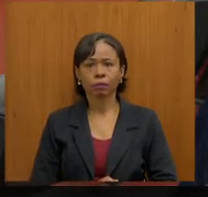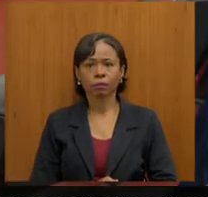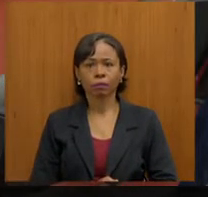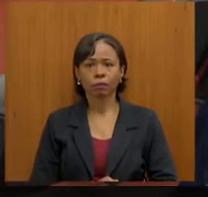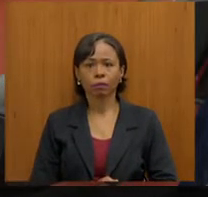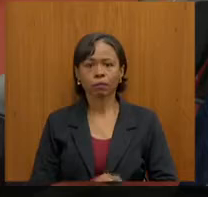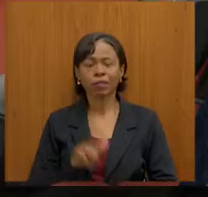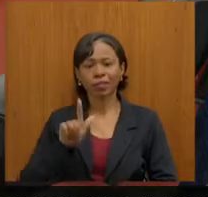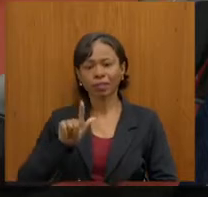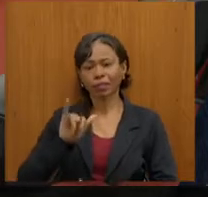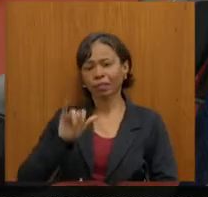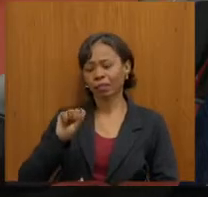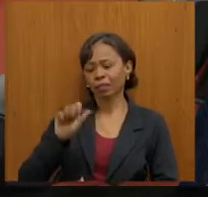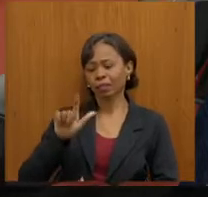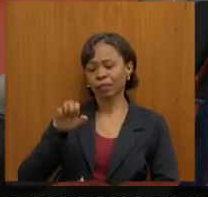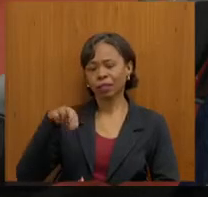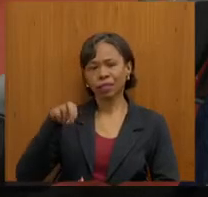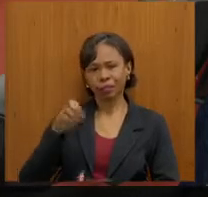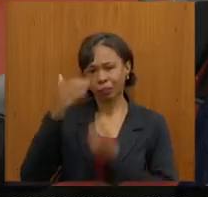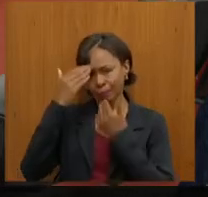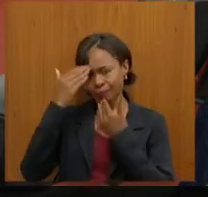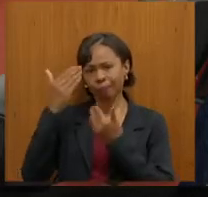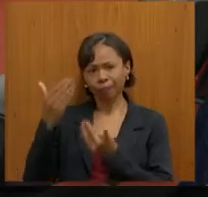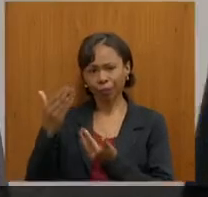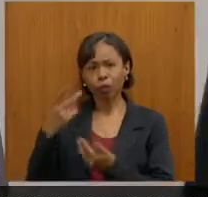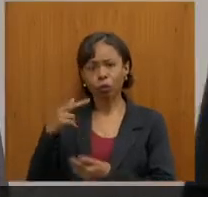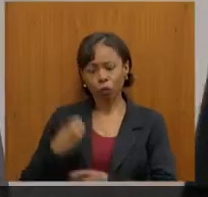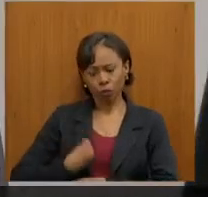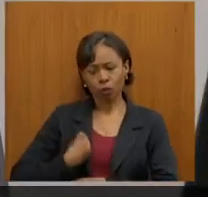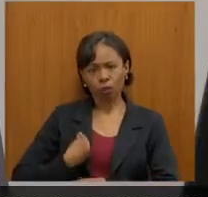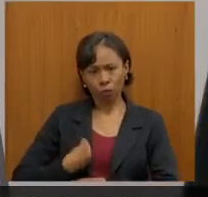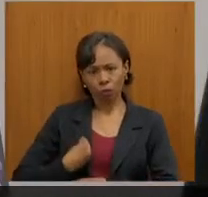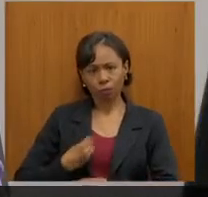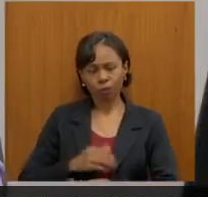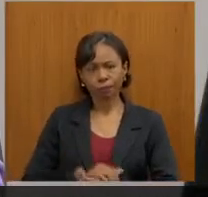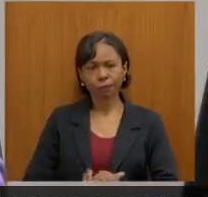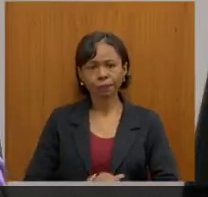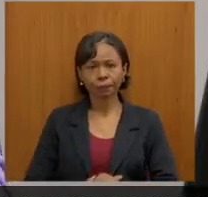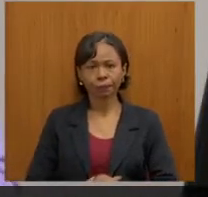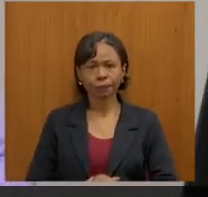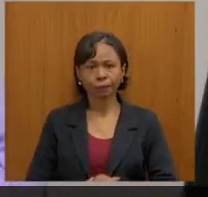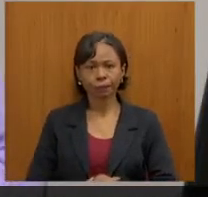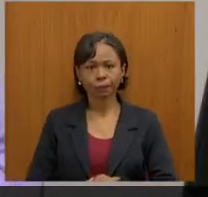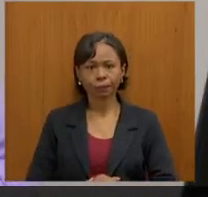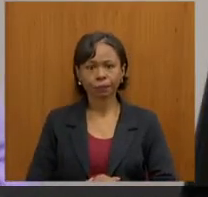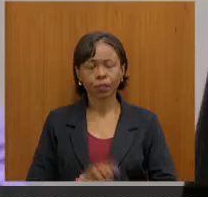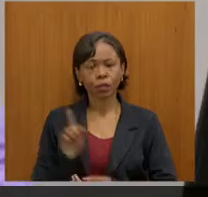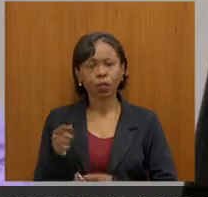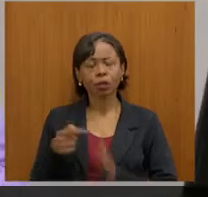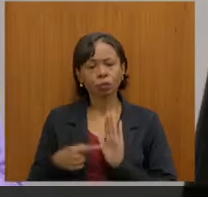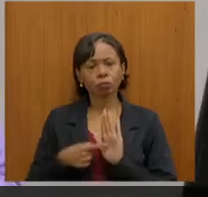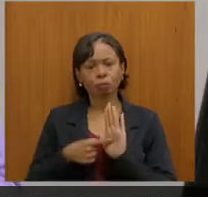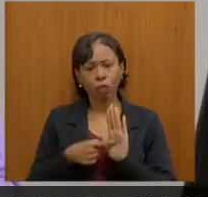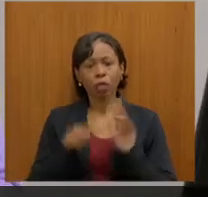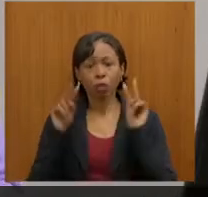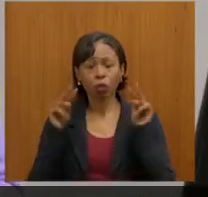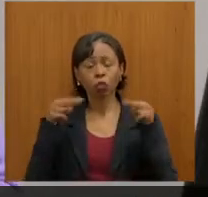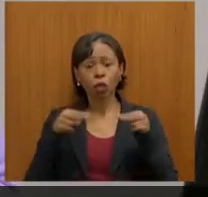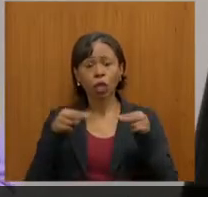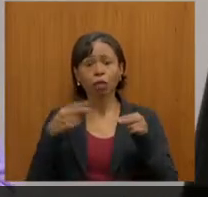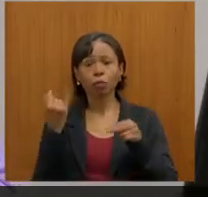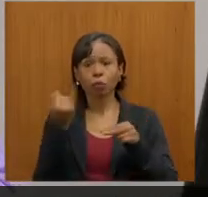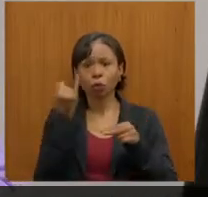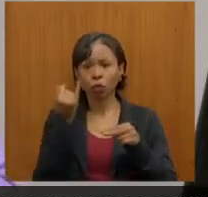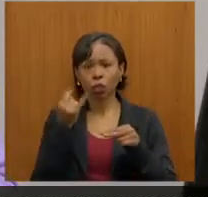a Gislene muito obrigada pela participação é por trazer aqui esse olhar importante da região